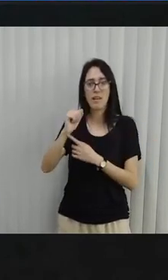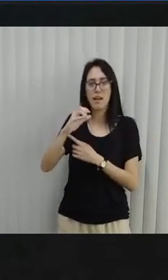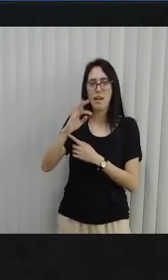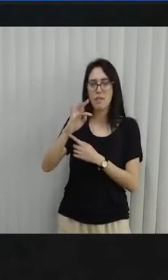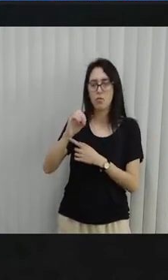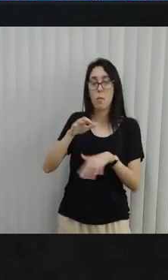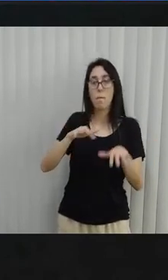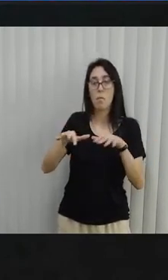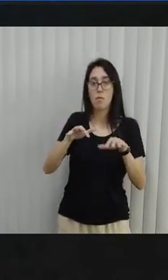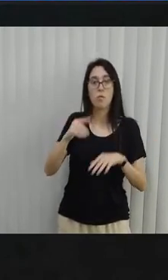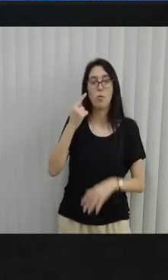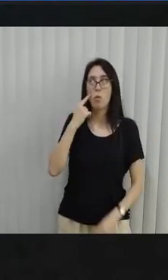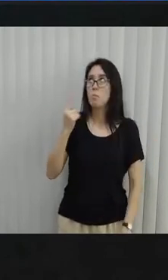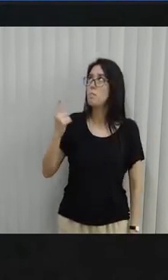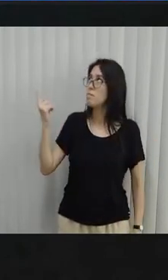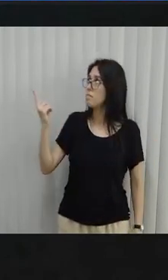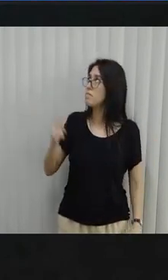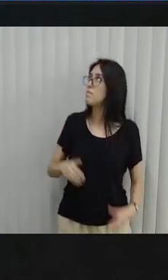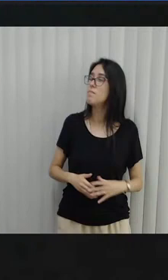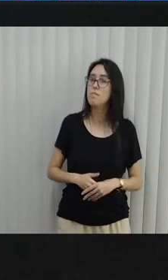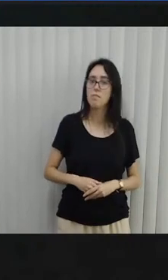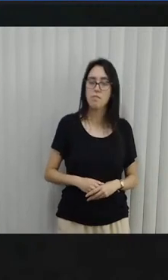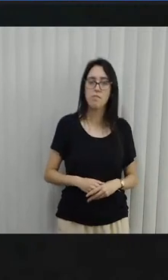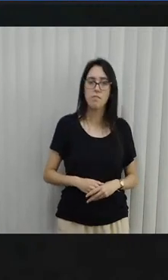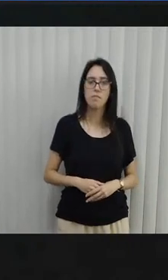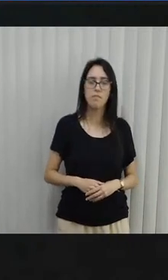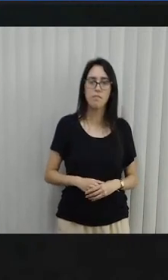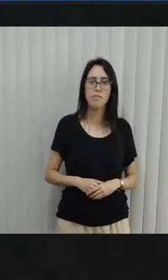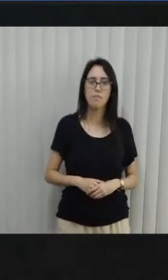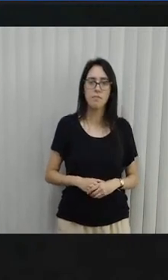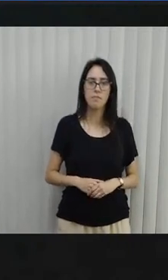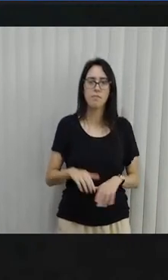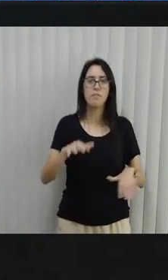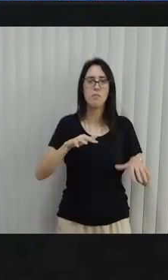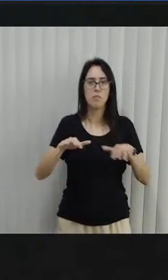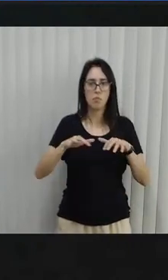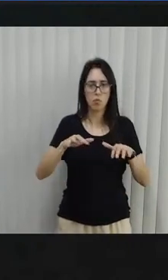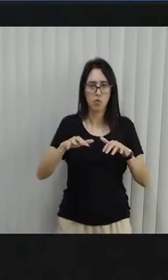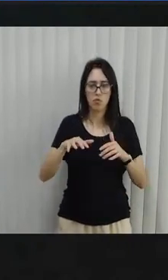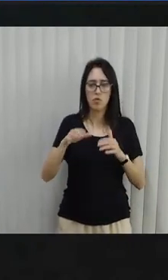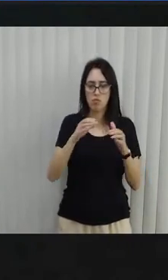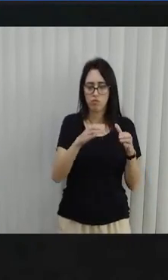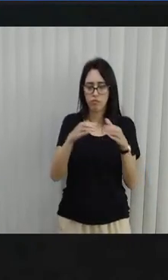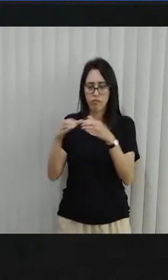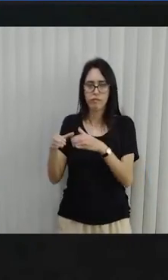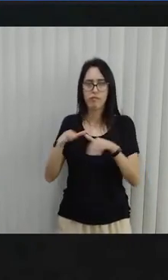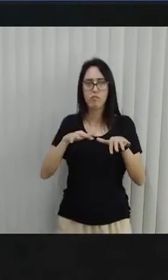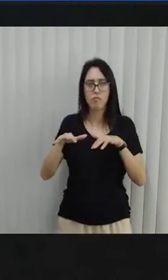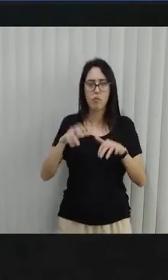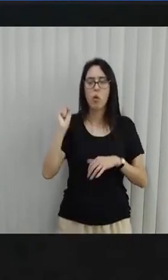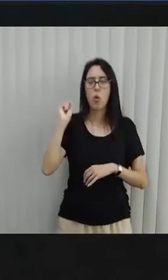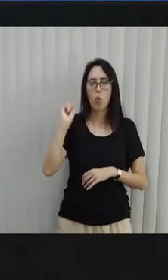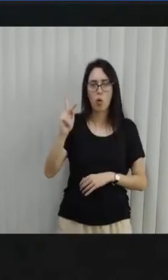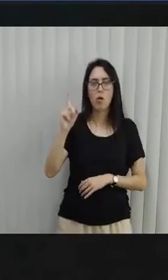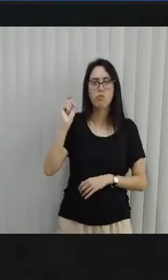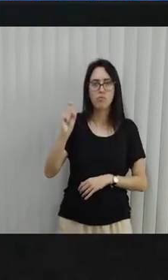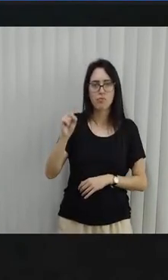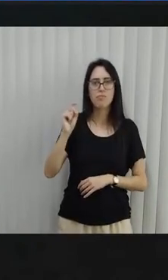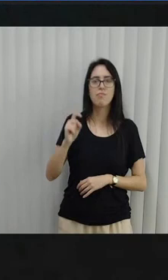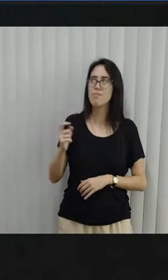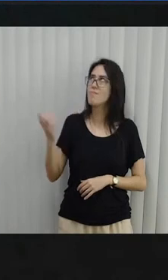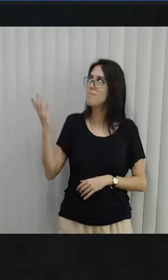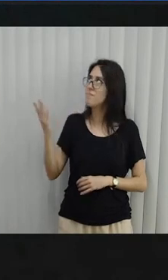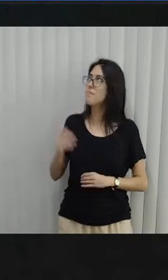novo aqui para o cacto, que eu vou chamar move cacto. Dá um ok. E veio aqui o nosso move